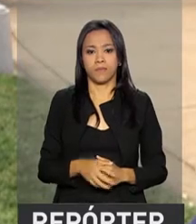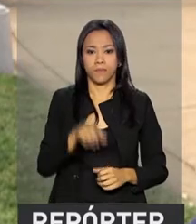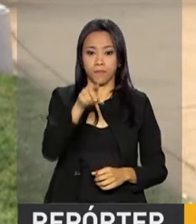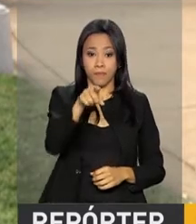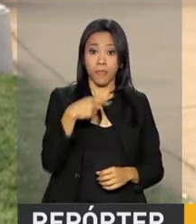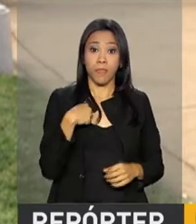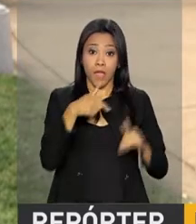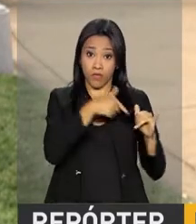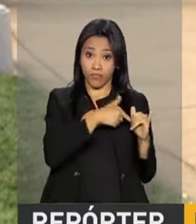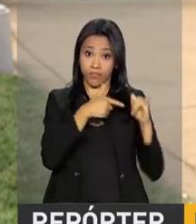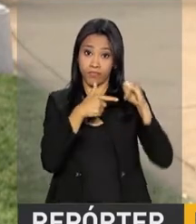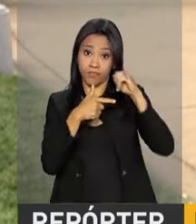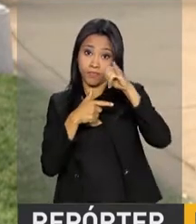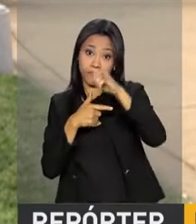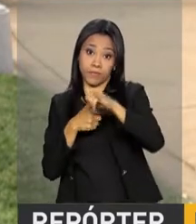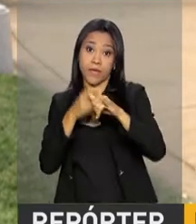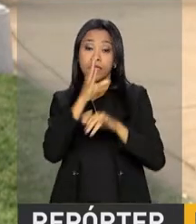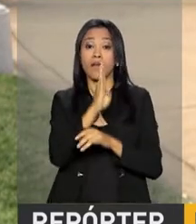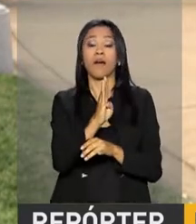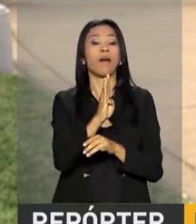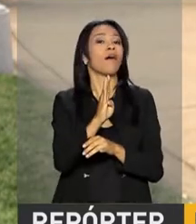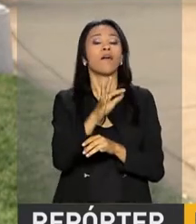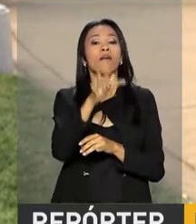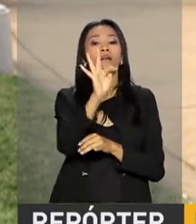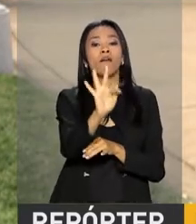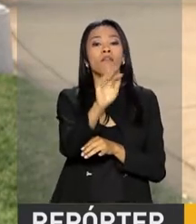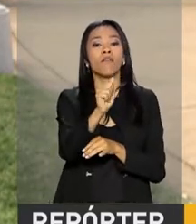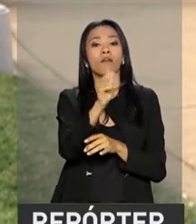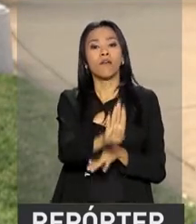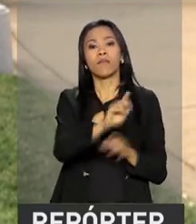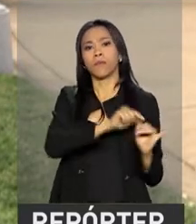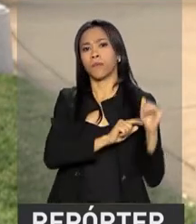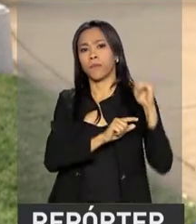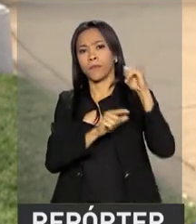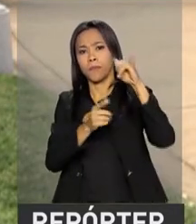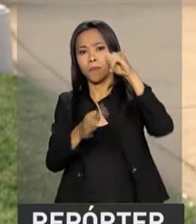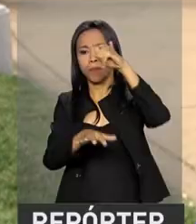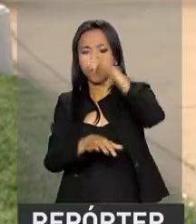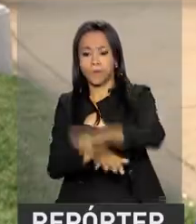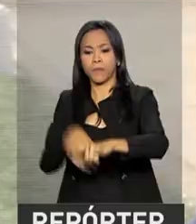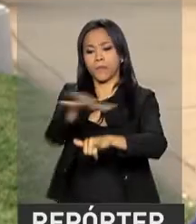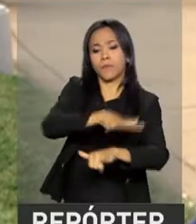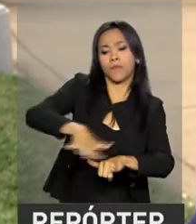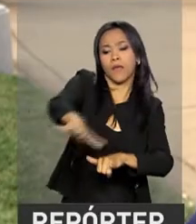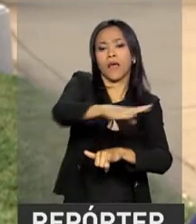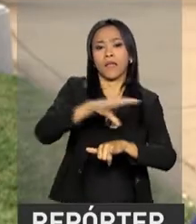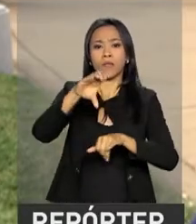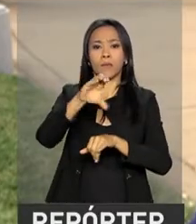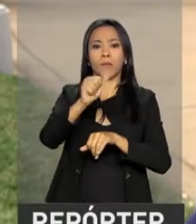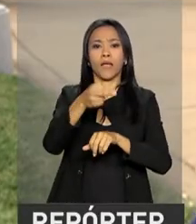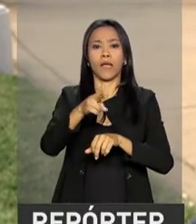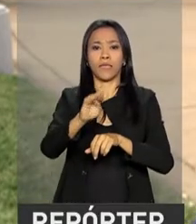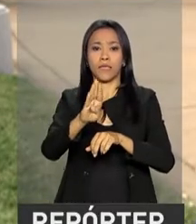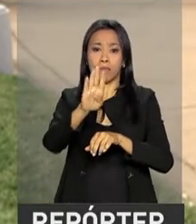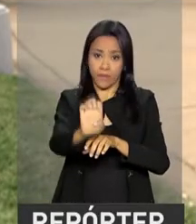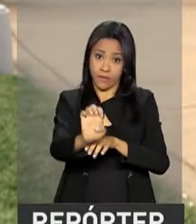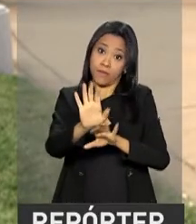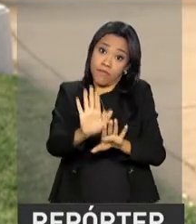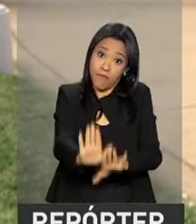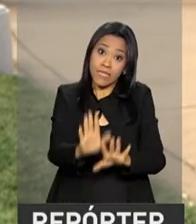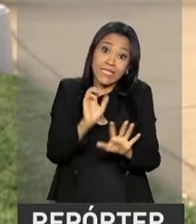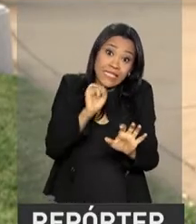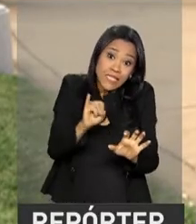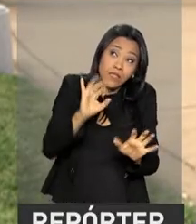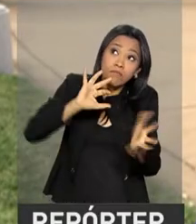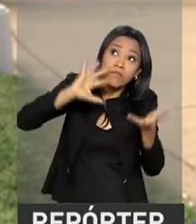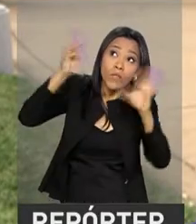Essa aeronave sai aqui dos Estados Unidos, de Nova York, e deve pousar na ilha caribenha, mas isso tudo vai depender das